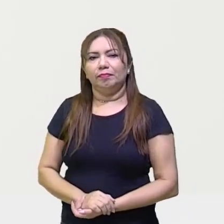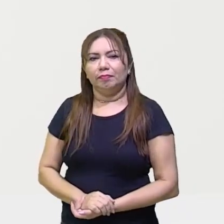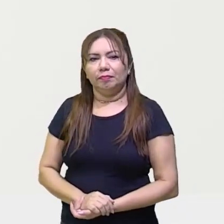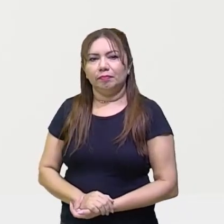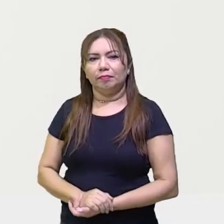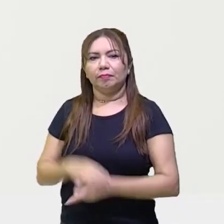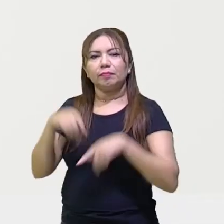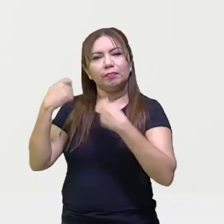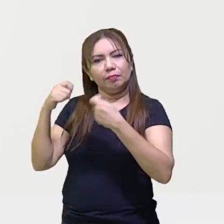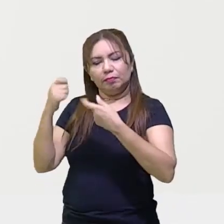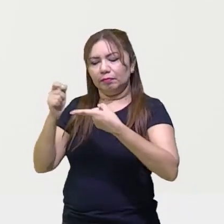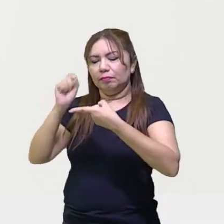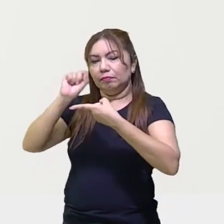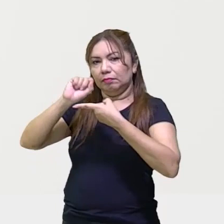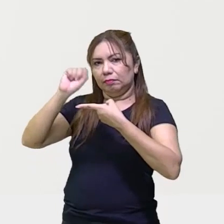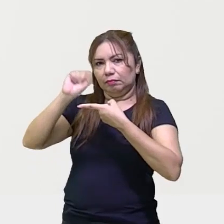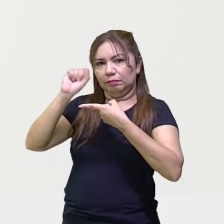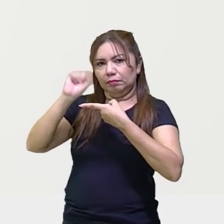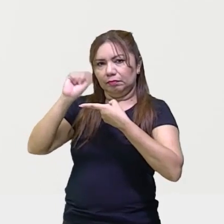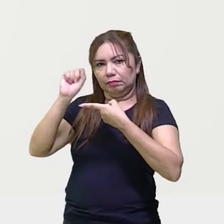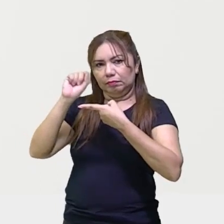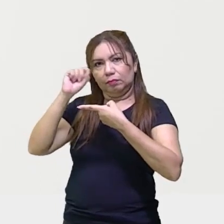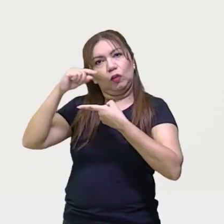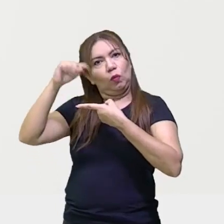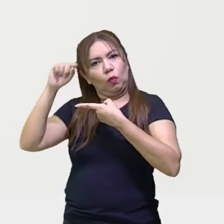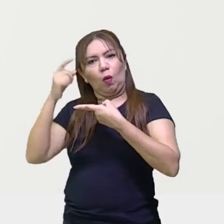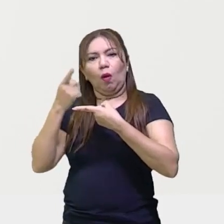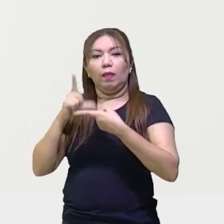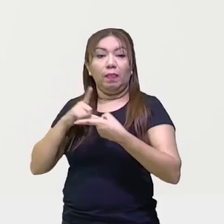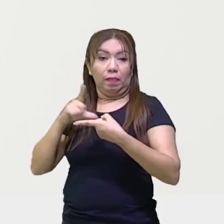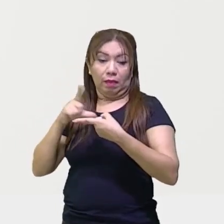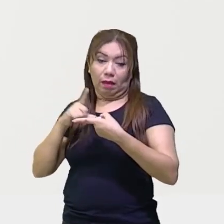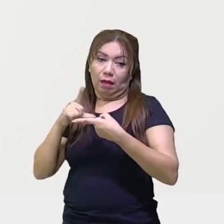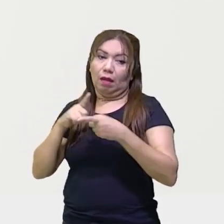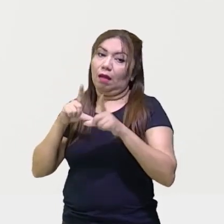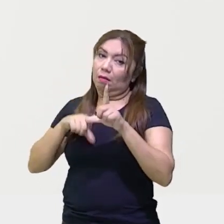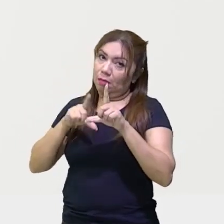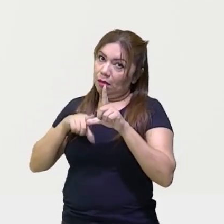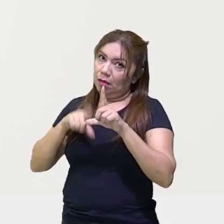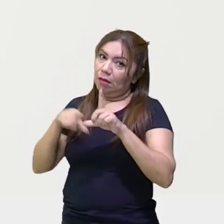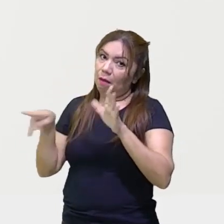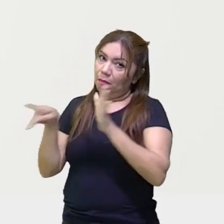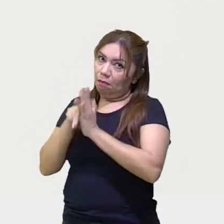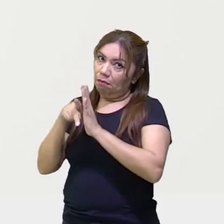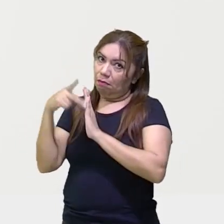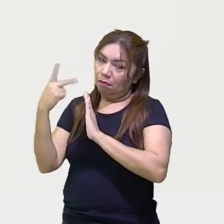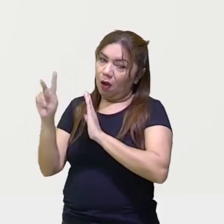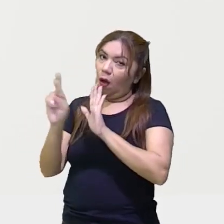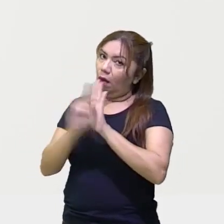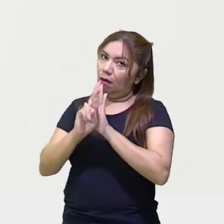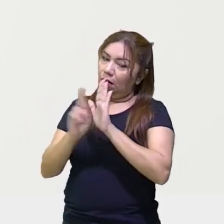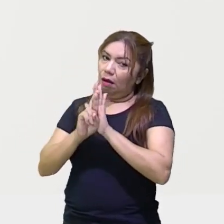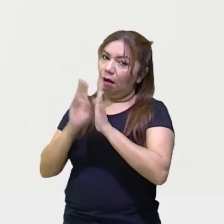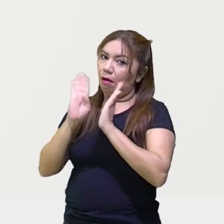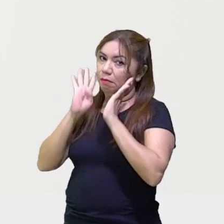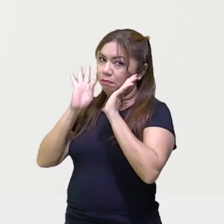Devem ser acentuados os paroxítonos terminados em, ou seja, vai ter que terminar quais são? Vamos